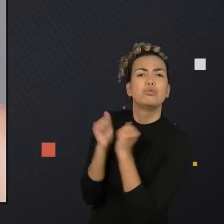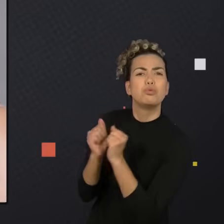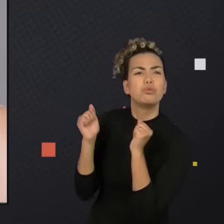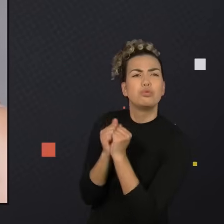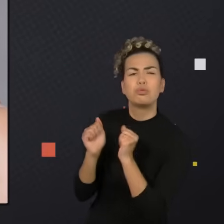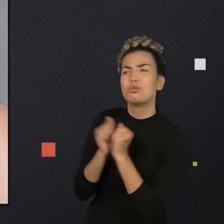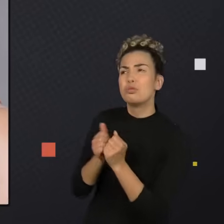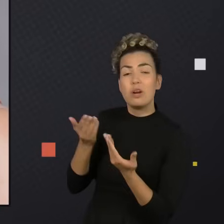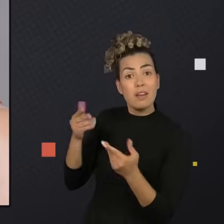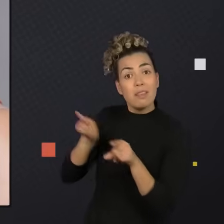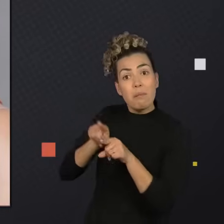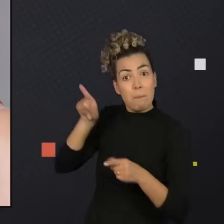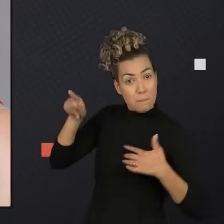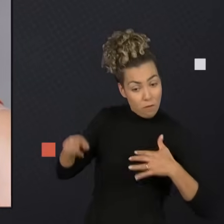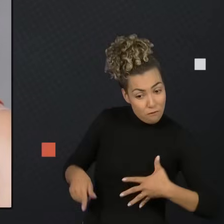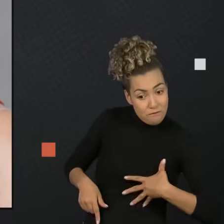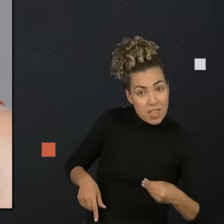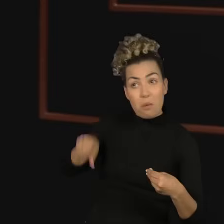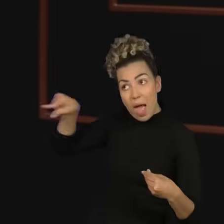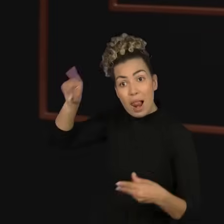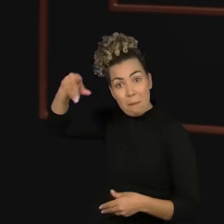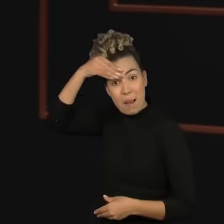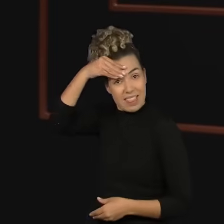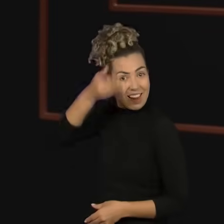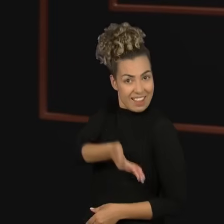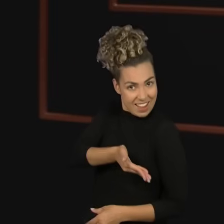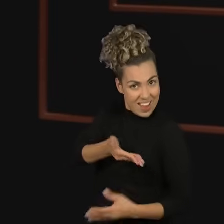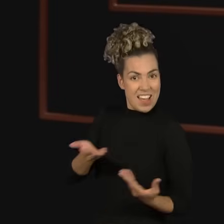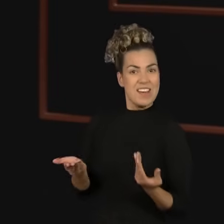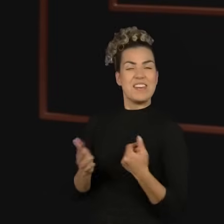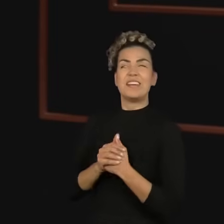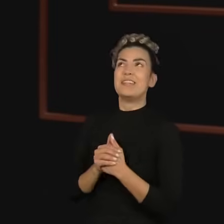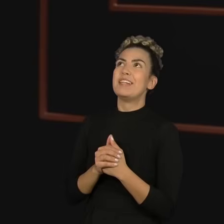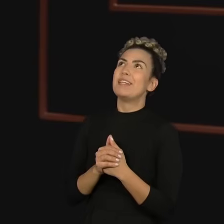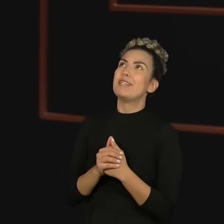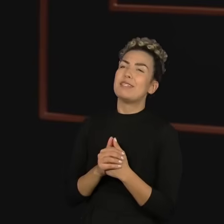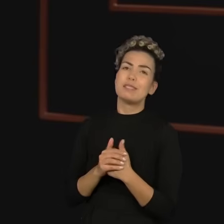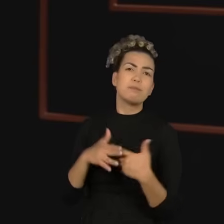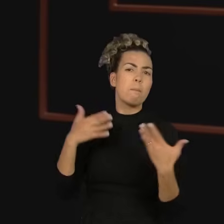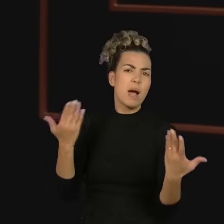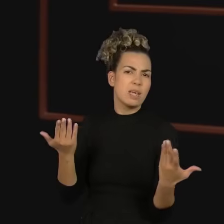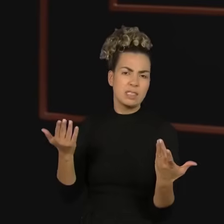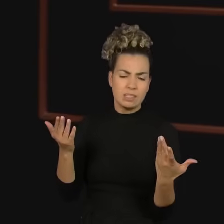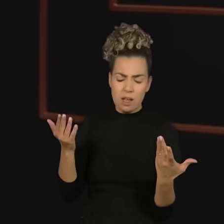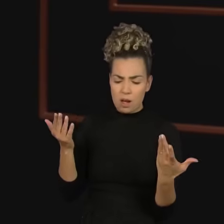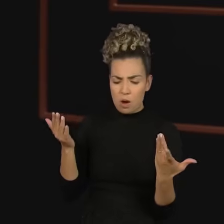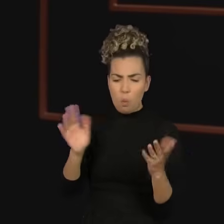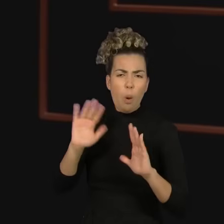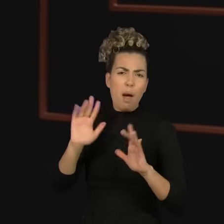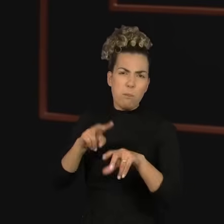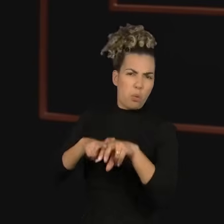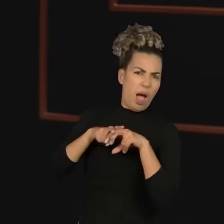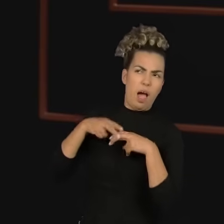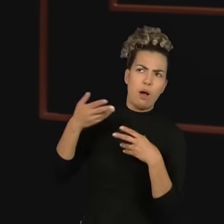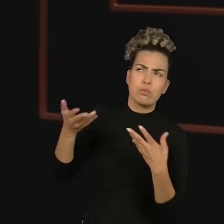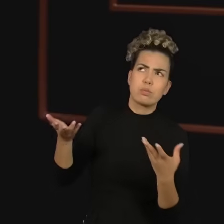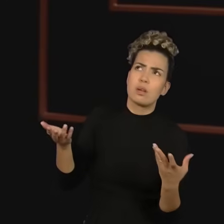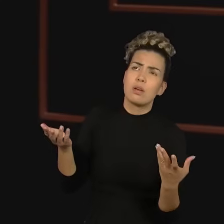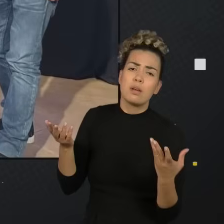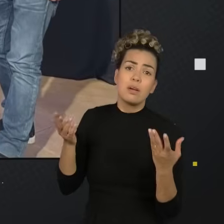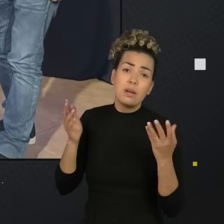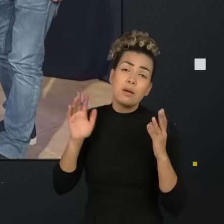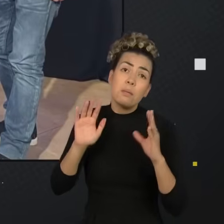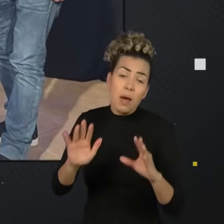também, ela é madrinha do meu filho menor, né? Mas não é por causa disso, é porque eu acho que, bom,